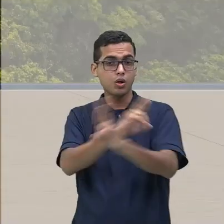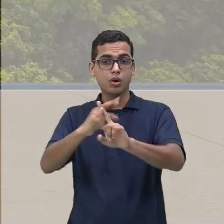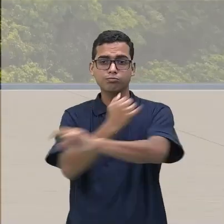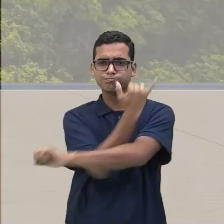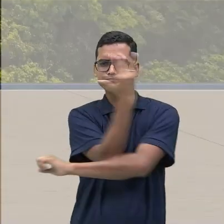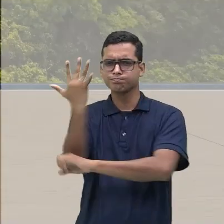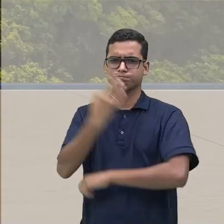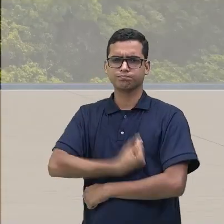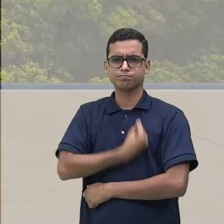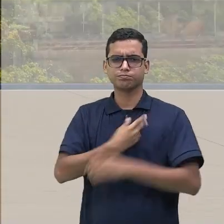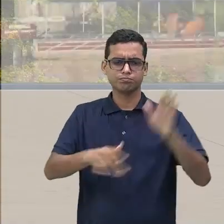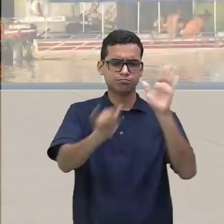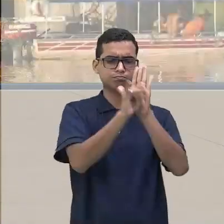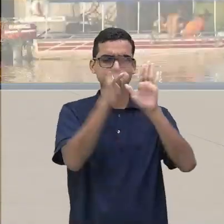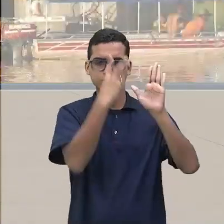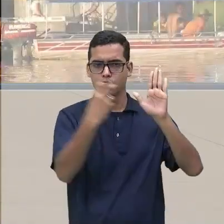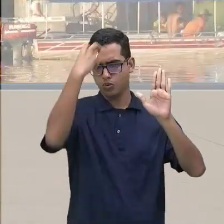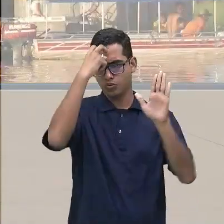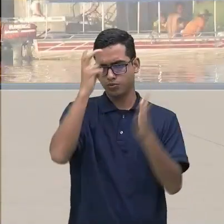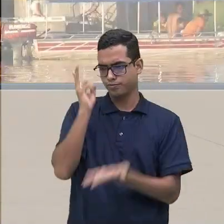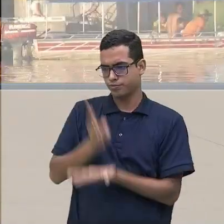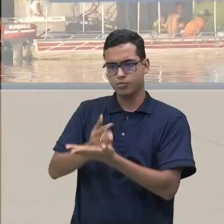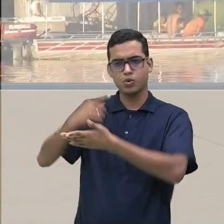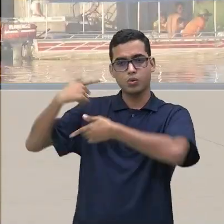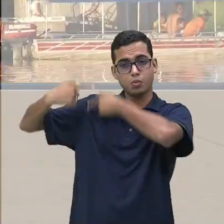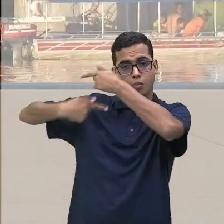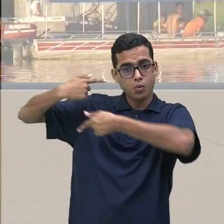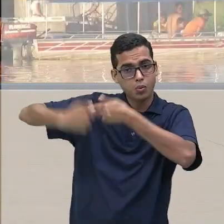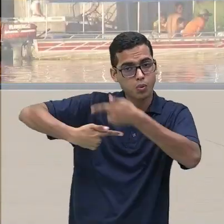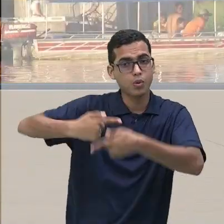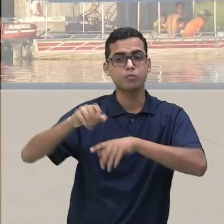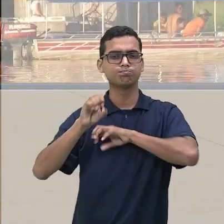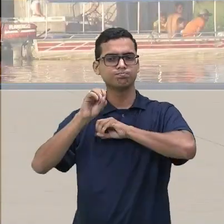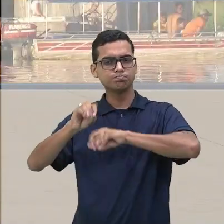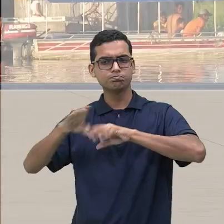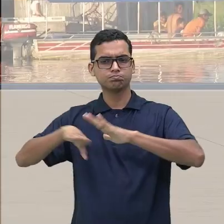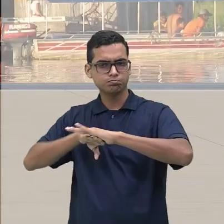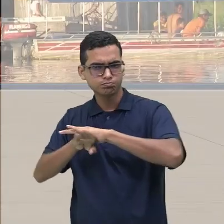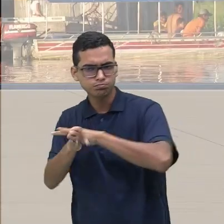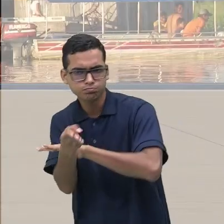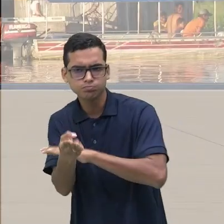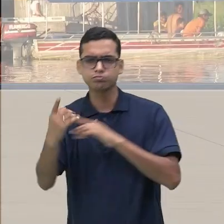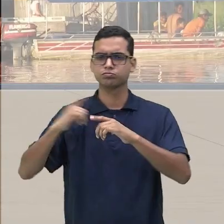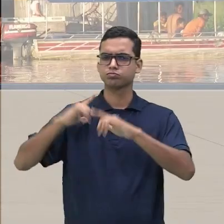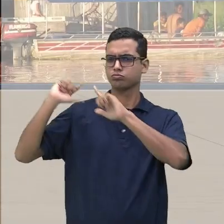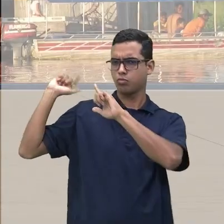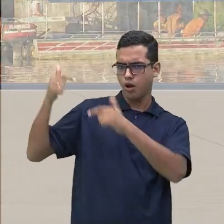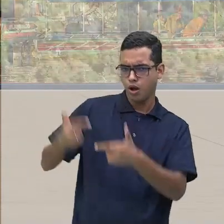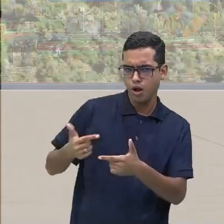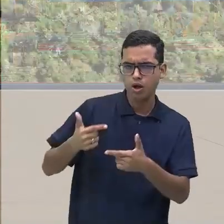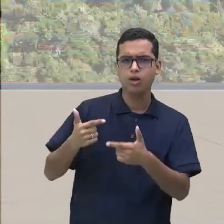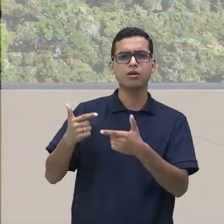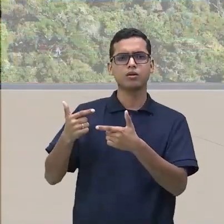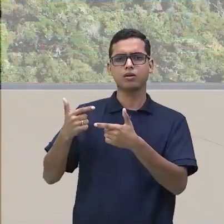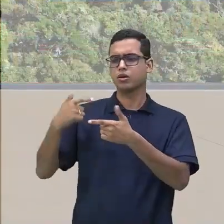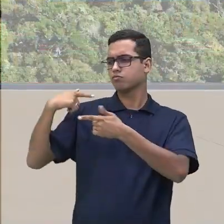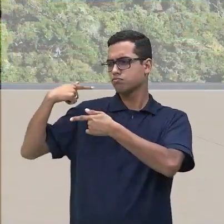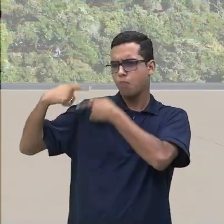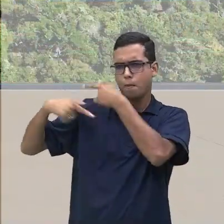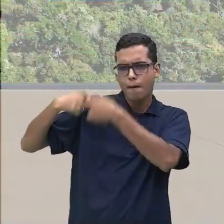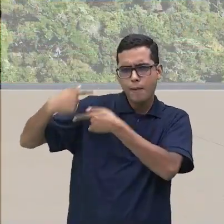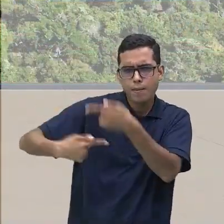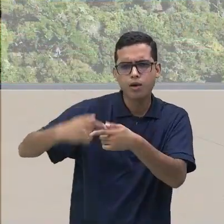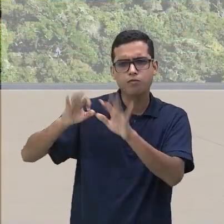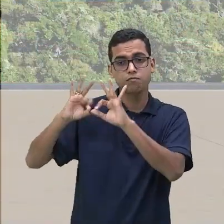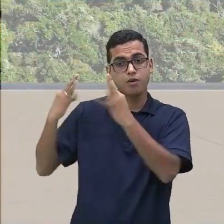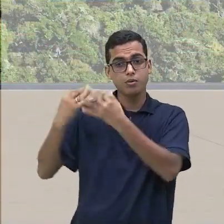viva a sua identidade cultural ao repassar o quê? Os seus costumes, as tradições, né, de geração em geração.